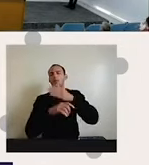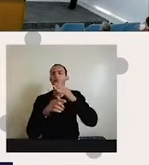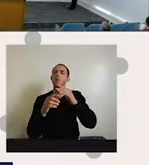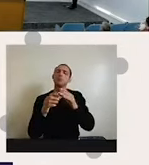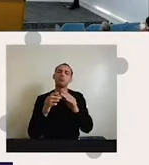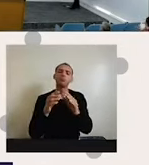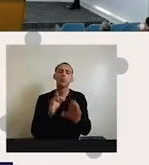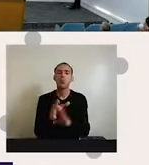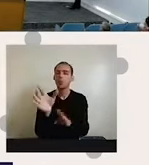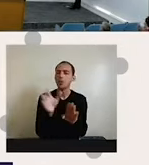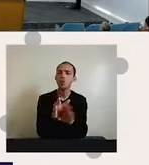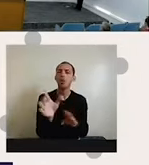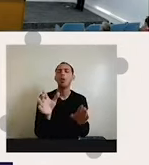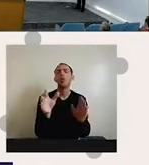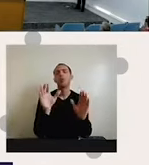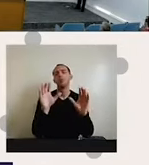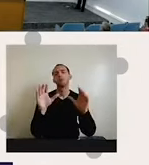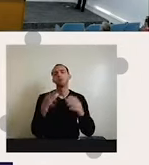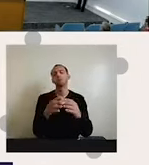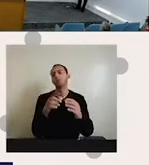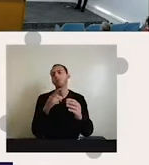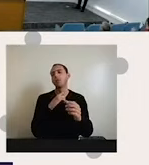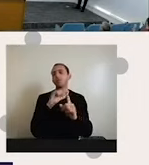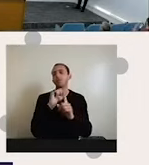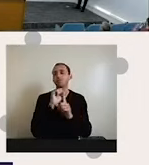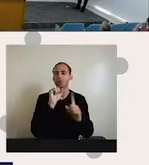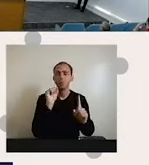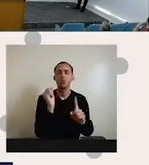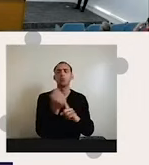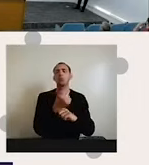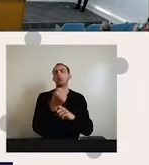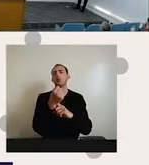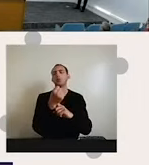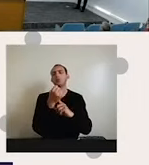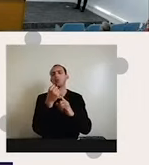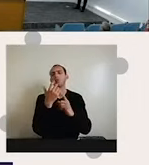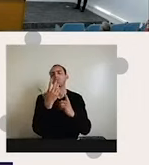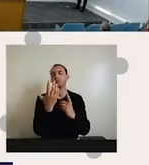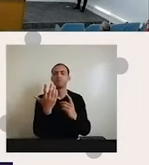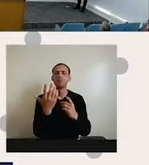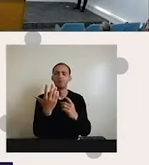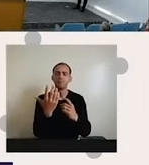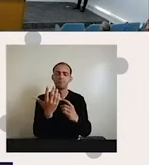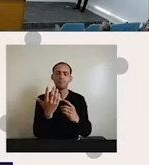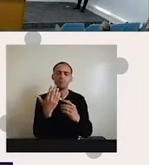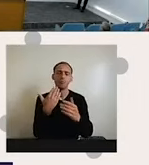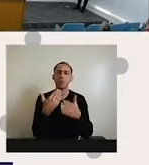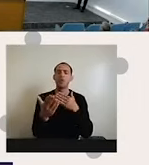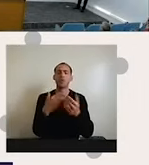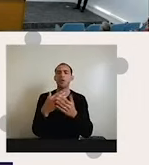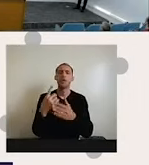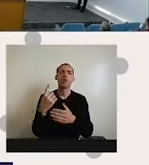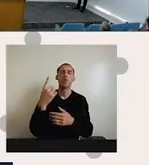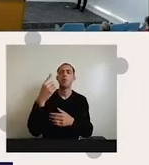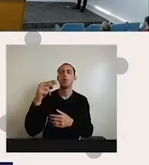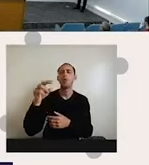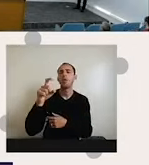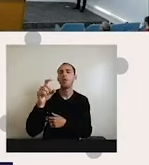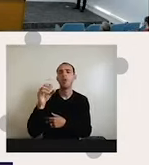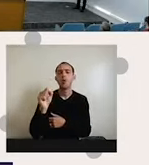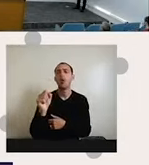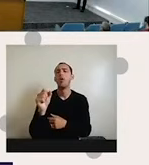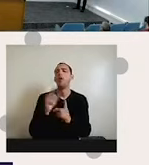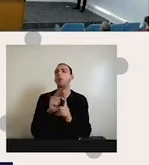a famosa contestação, então pode ser feita a reclamação ou pedido para ser mudado a caracterização do benefício da